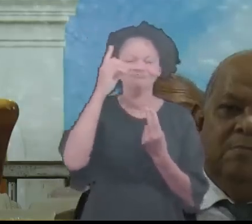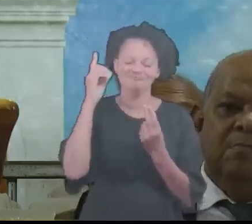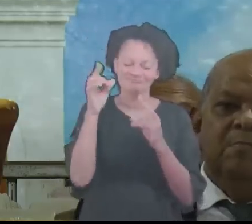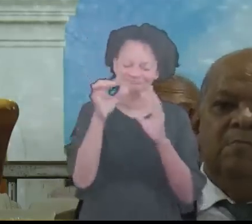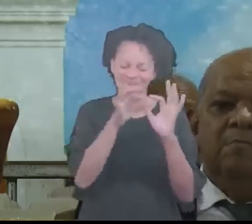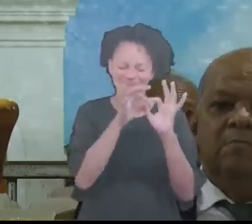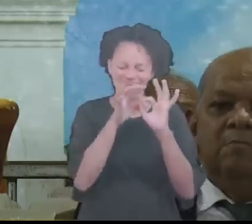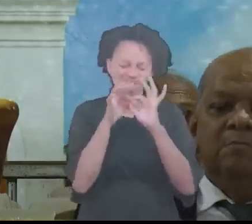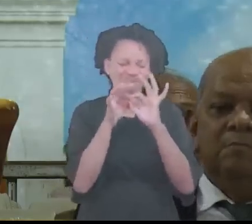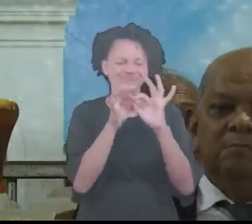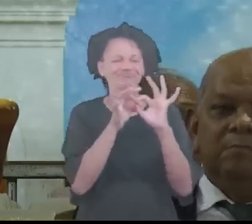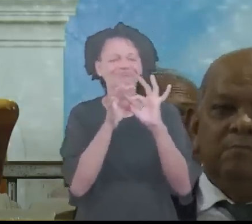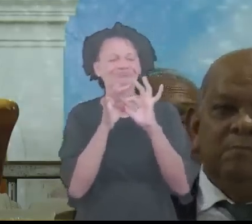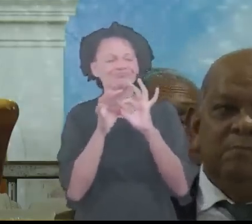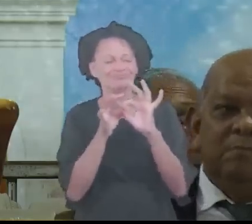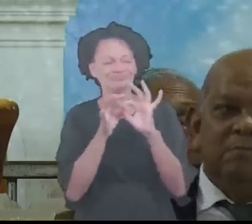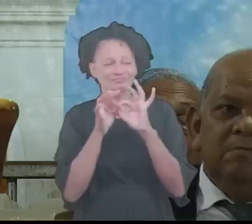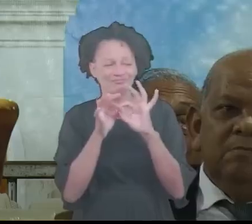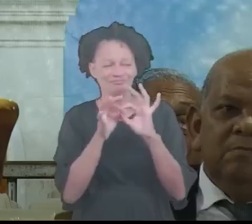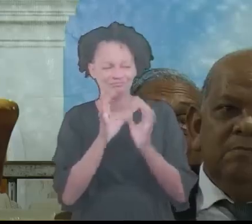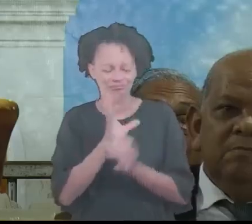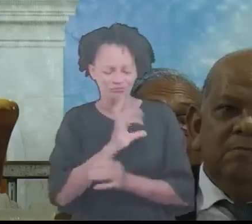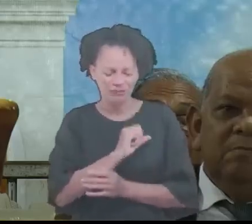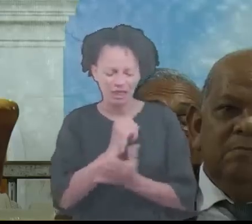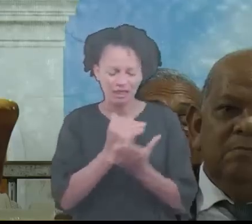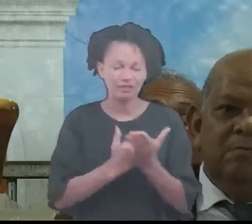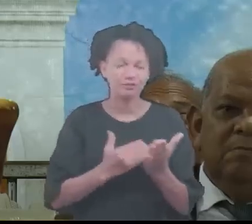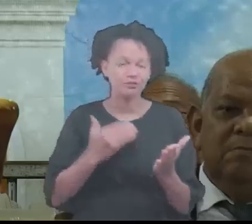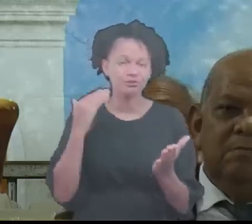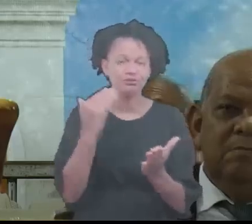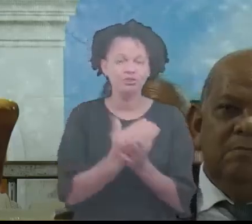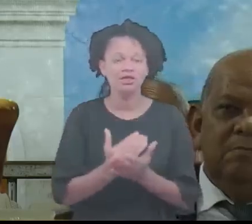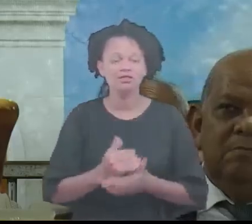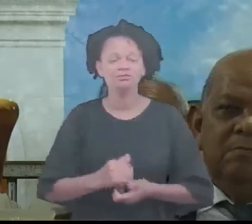unidos pelo amor maior.